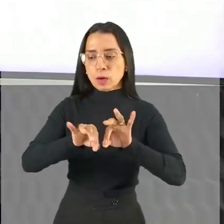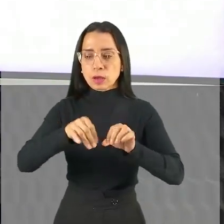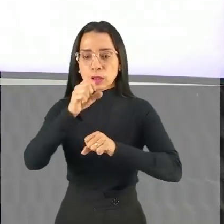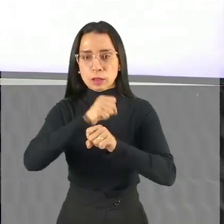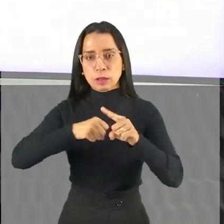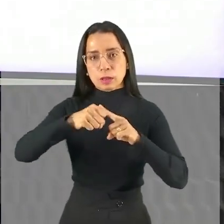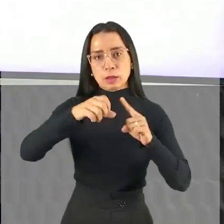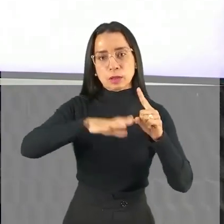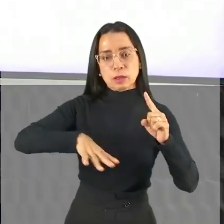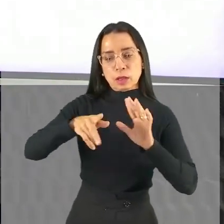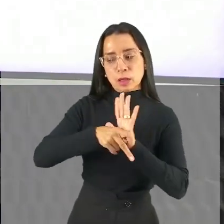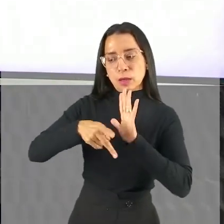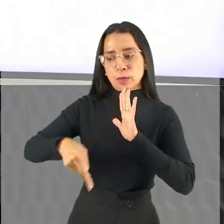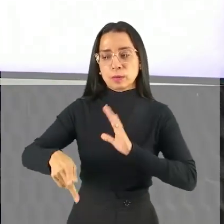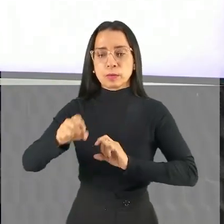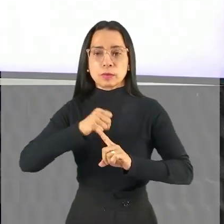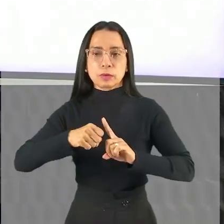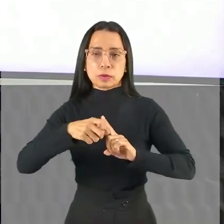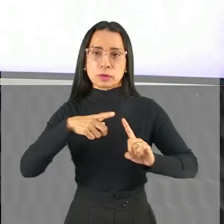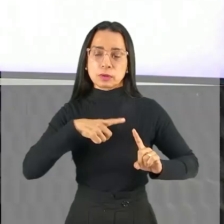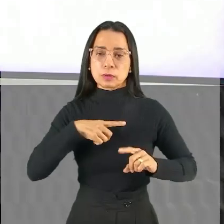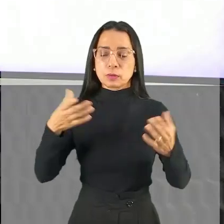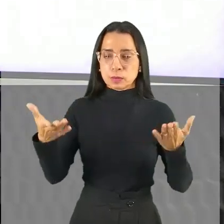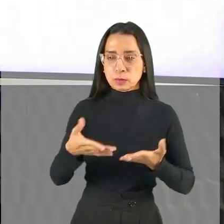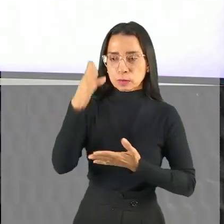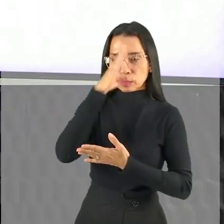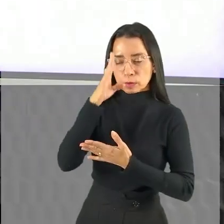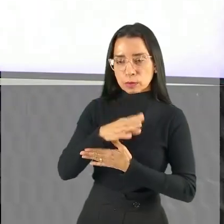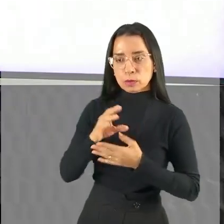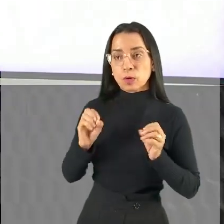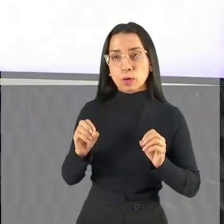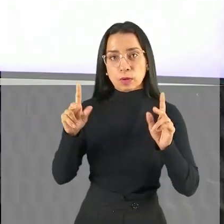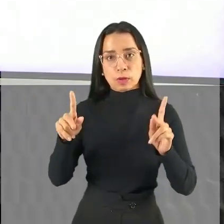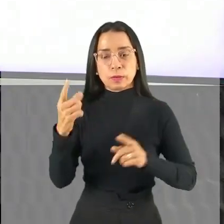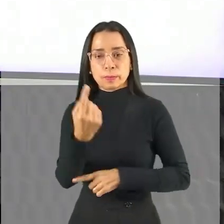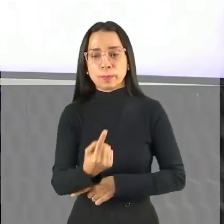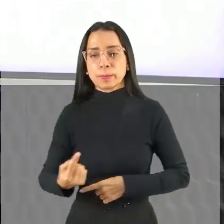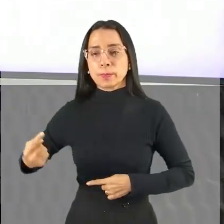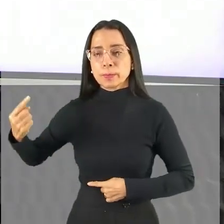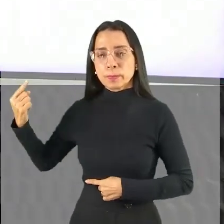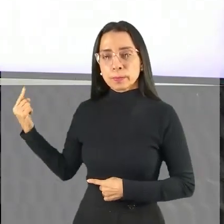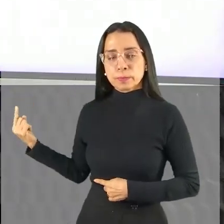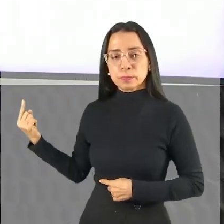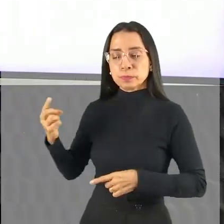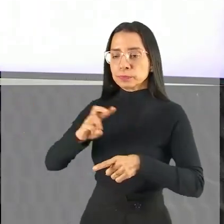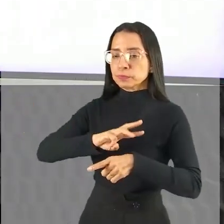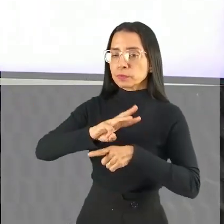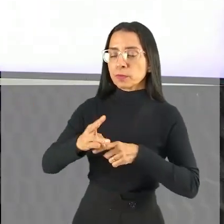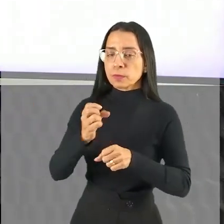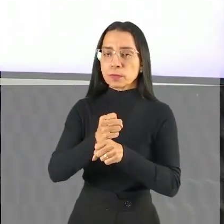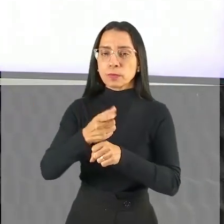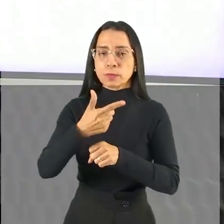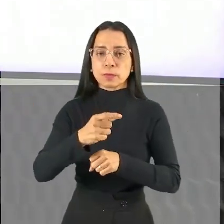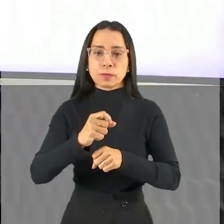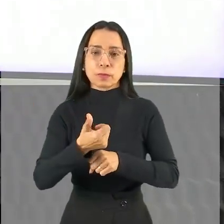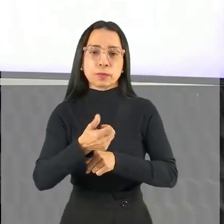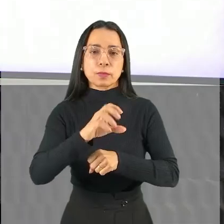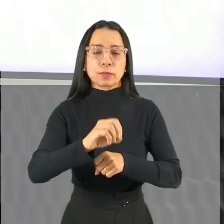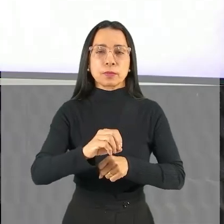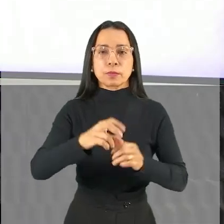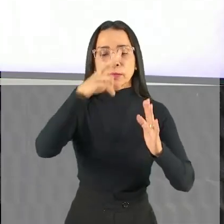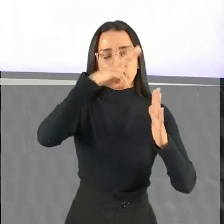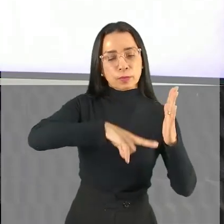social da própria sociedade que nós temos hoje no Brasil. Ok? Vamos aqui para a questão. Da UEMA 2010, diz assim: após a